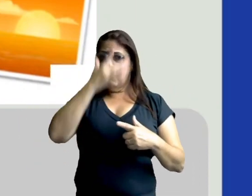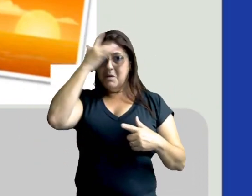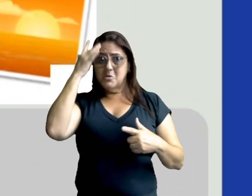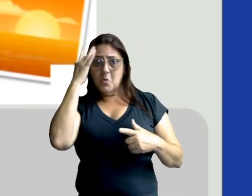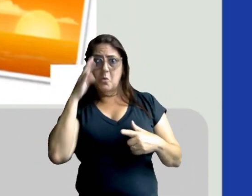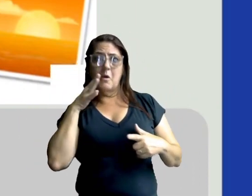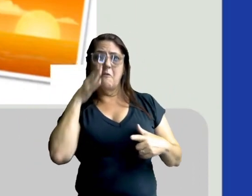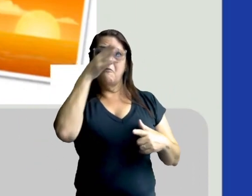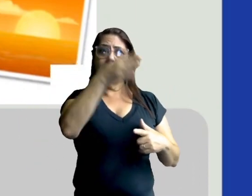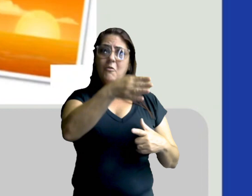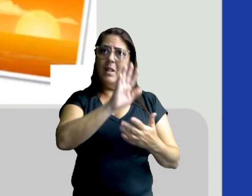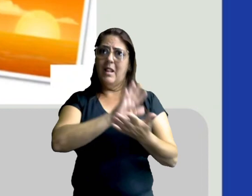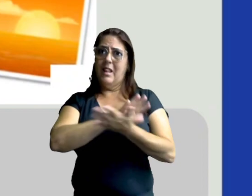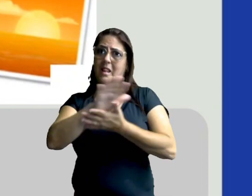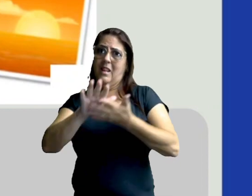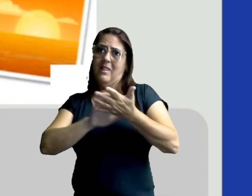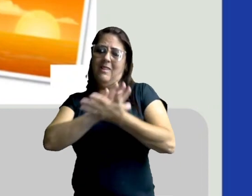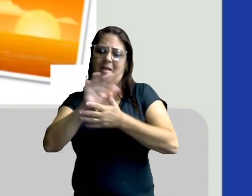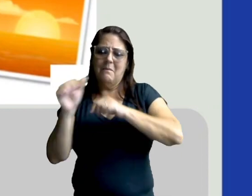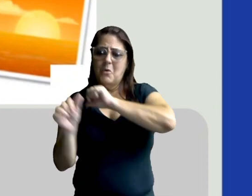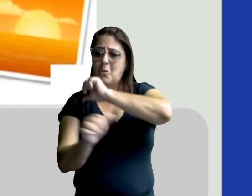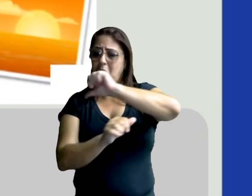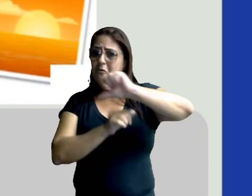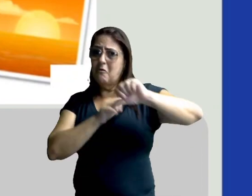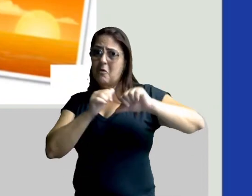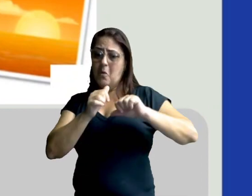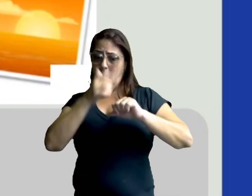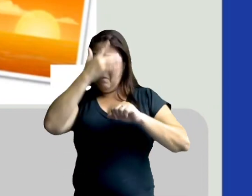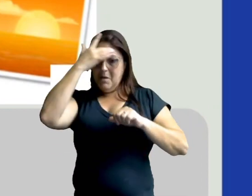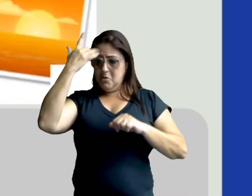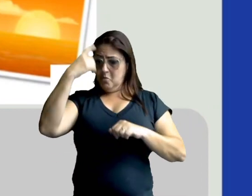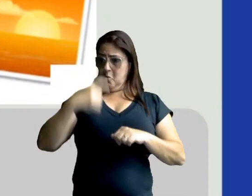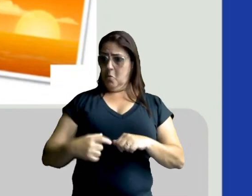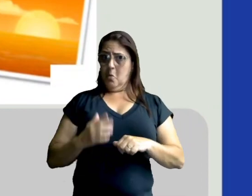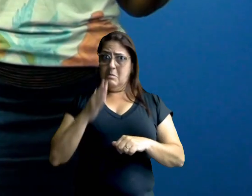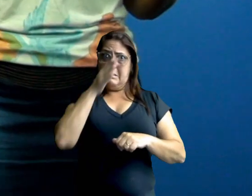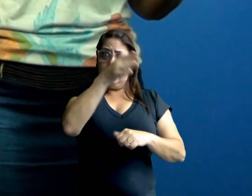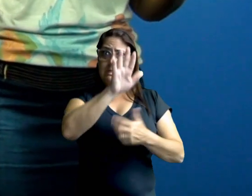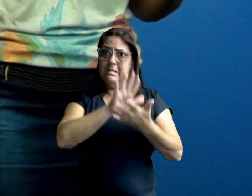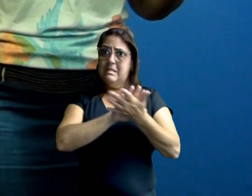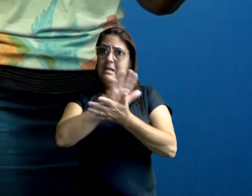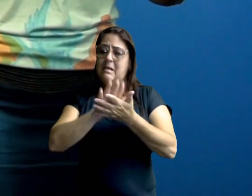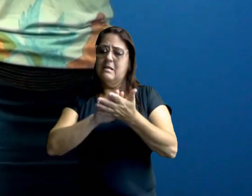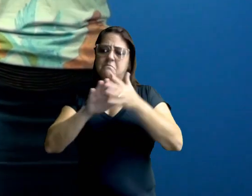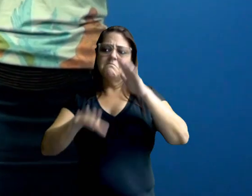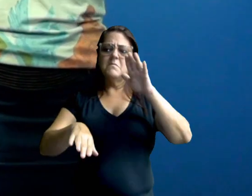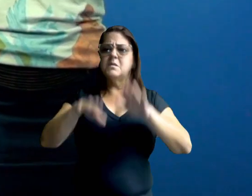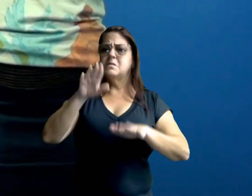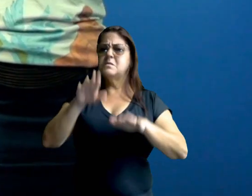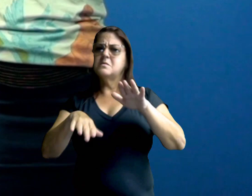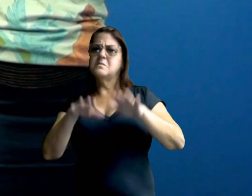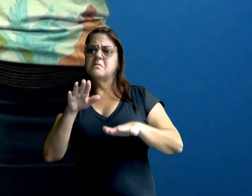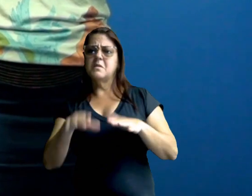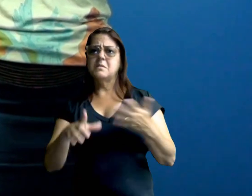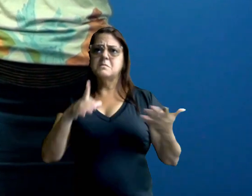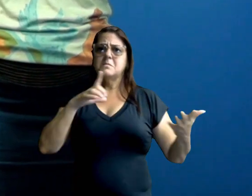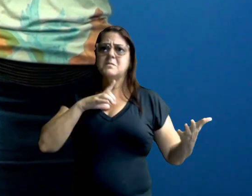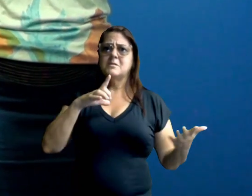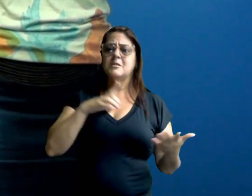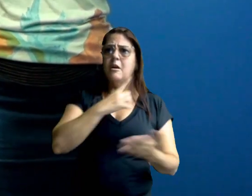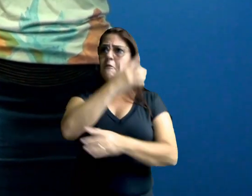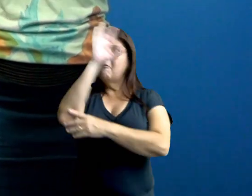impactos, não sofreram a modificação humana. Preste atenção aqui. Às vezes, né, a gente tem aquele ambiente